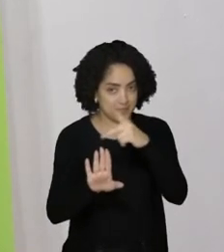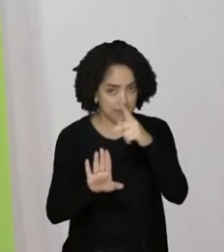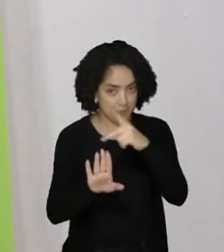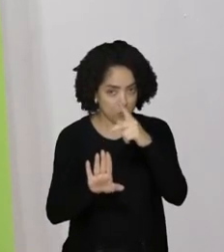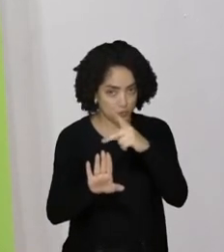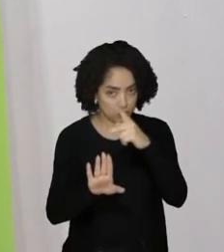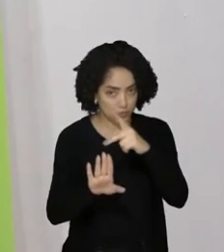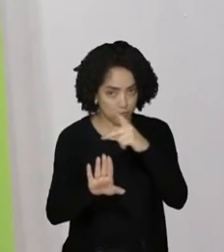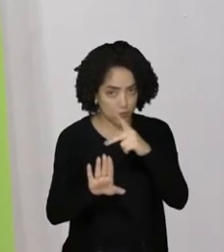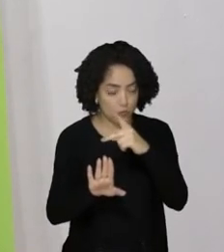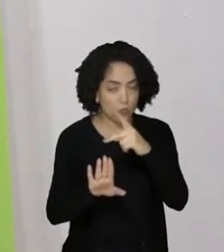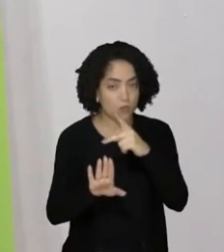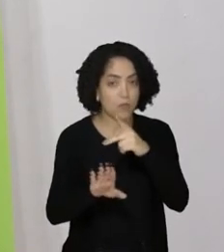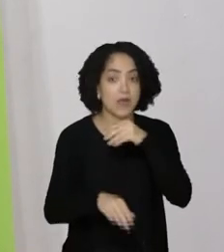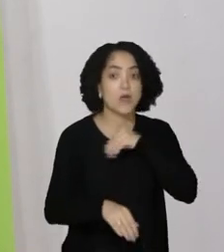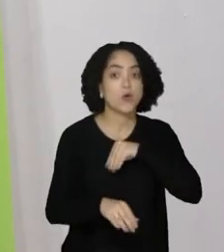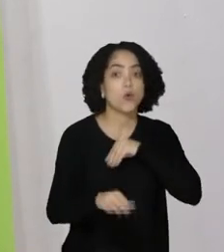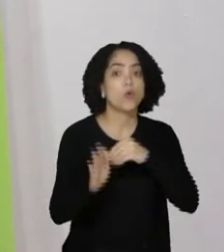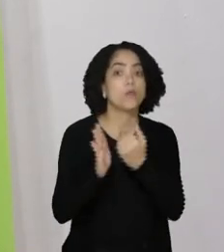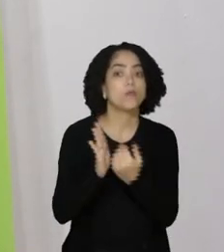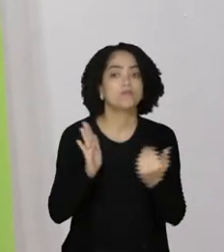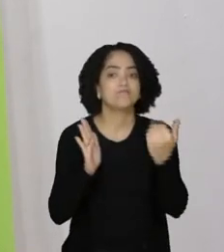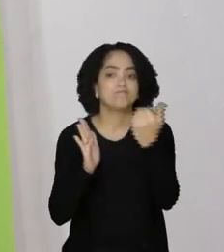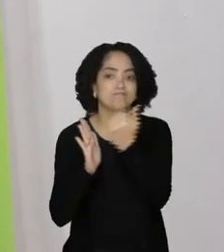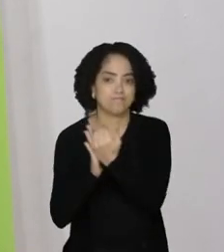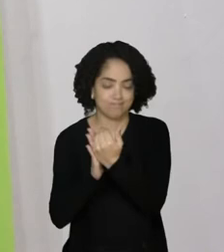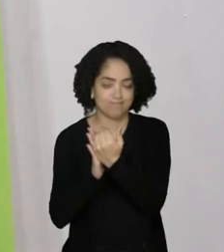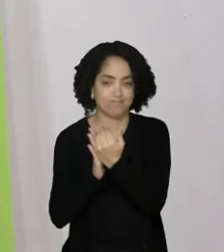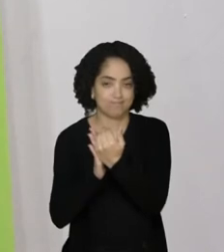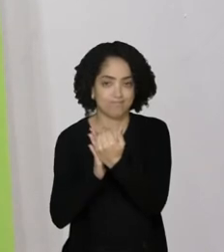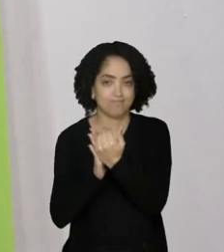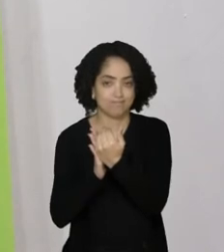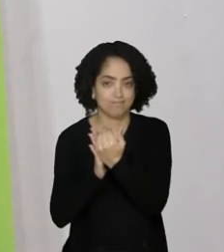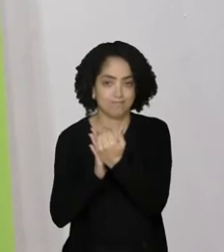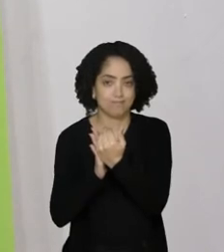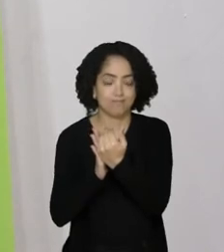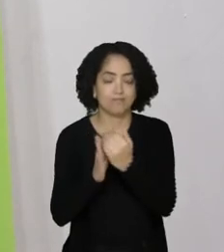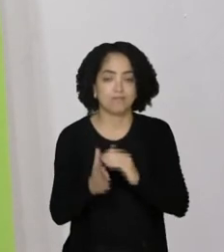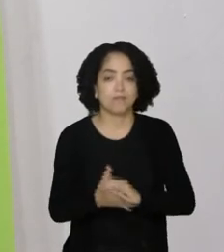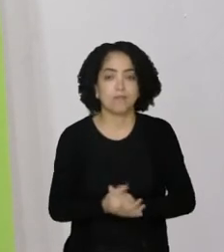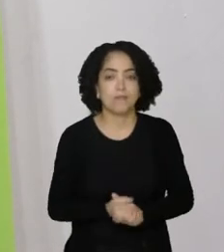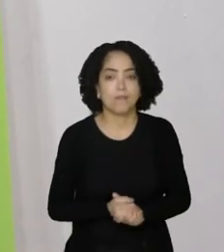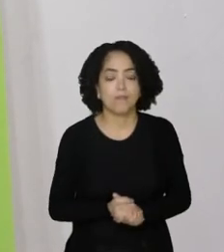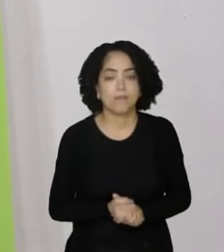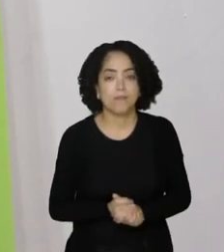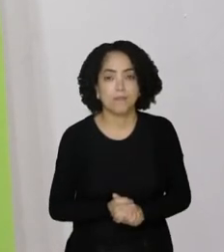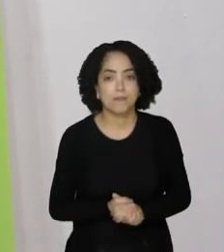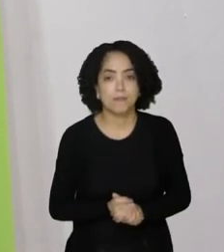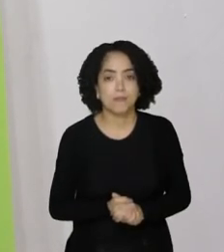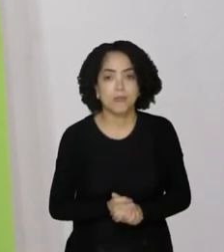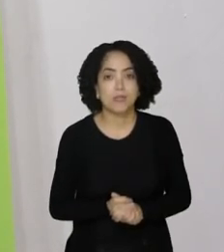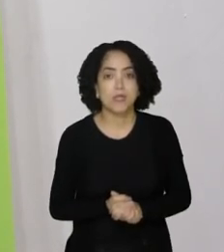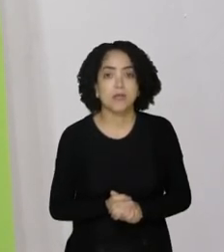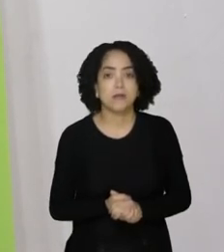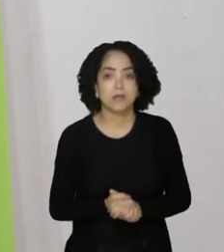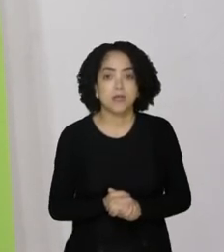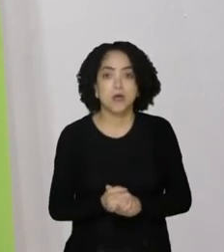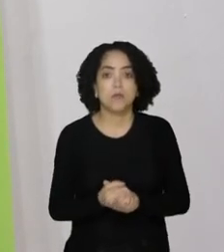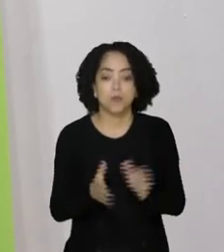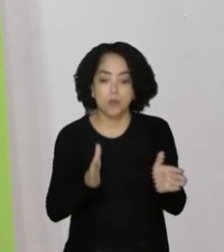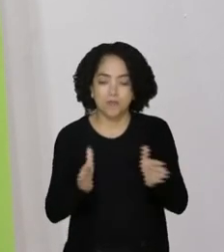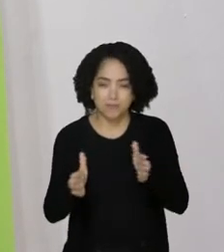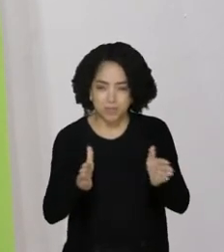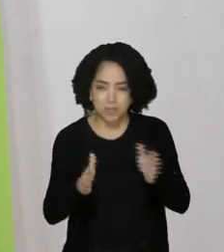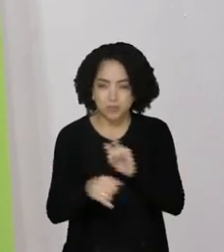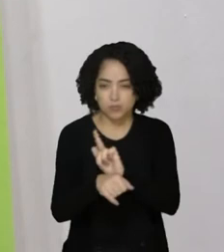receber incorporação salarial incorporação salarial por tempo de gerência mais